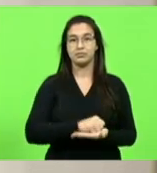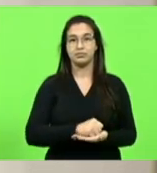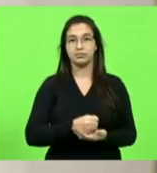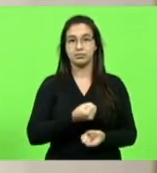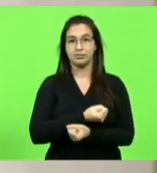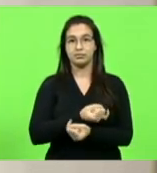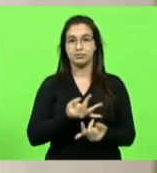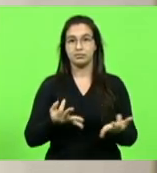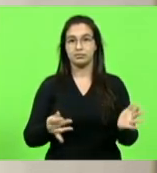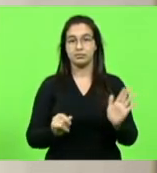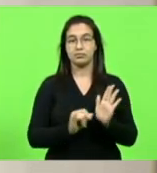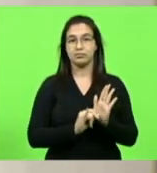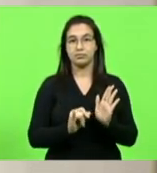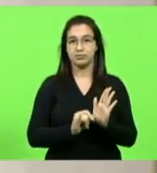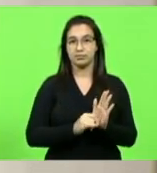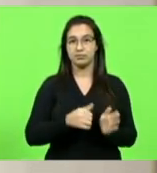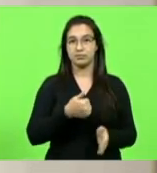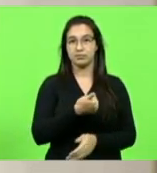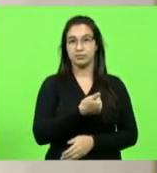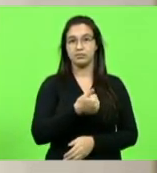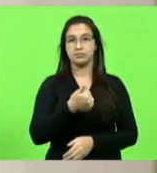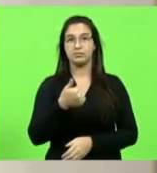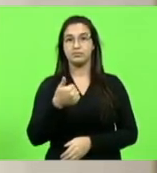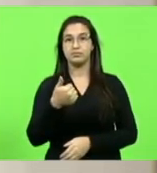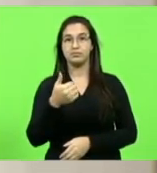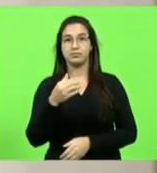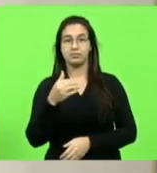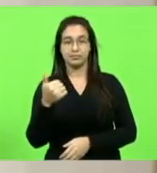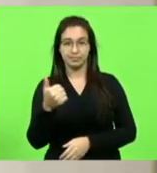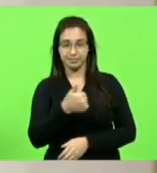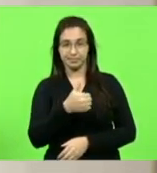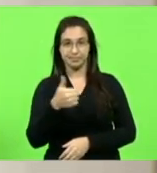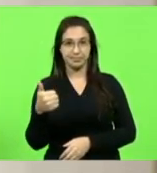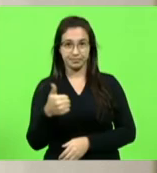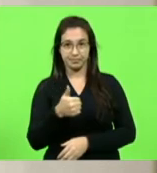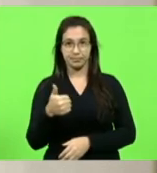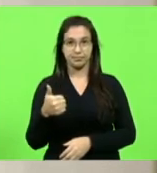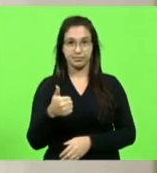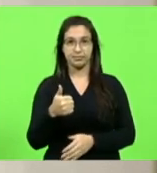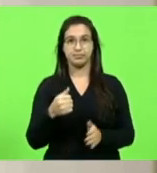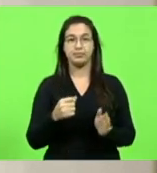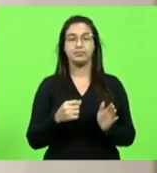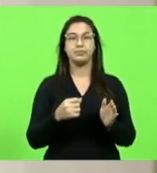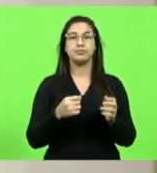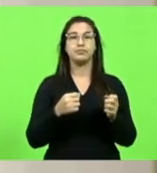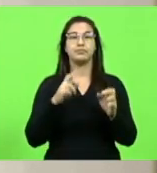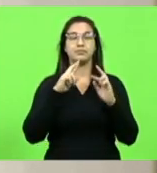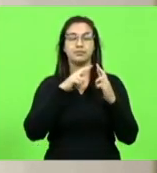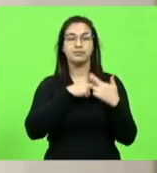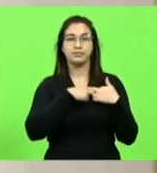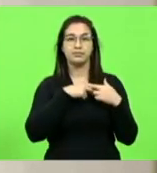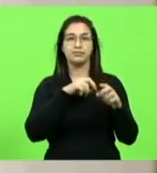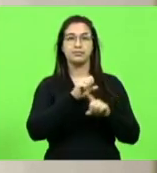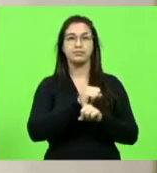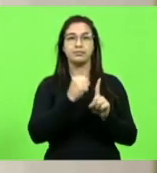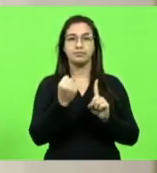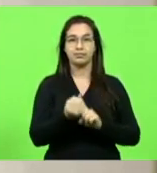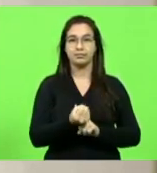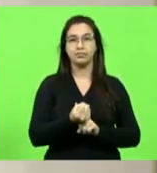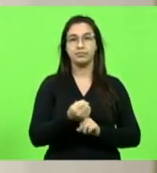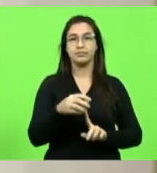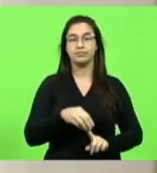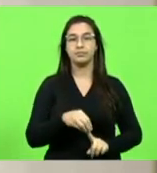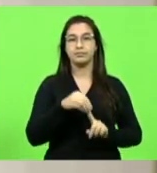lançamento do edital da 11ª edição da Certificação de Responsabilidade Social e a premiação Troféu Destaque Santa